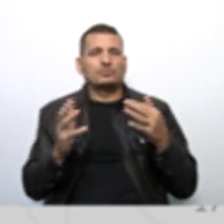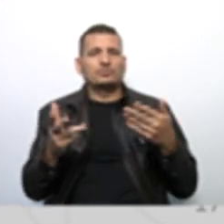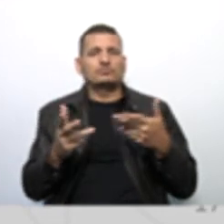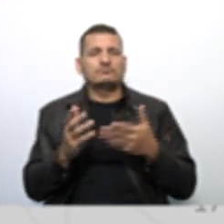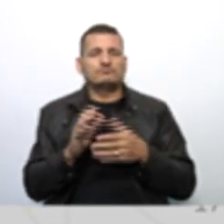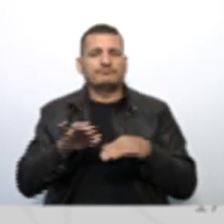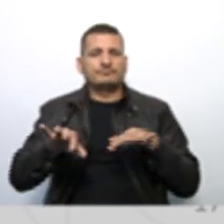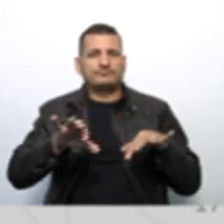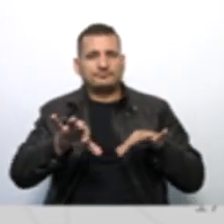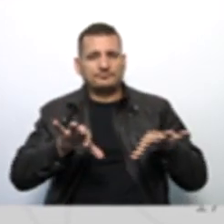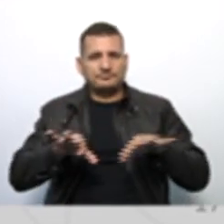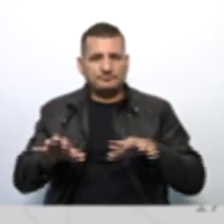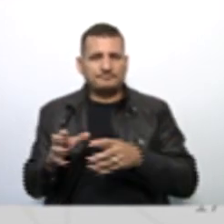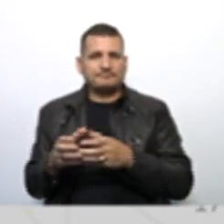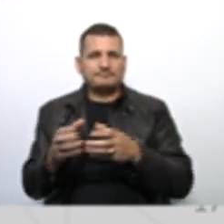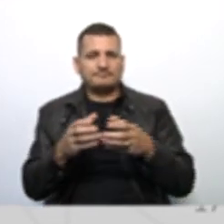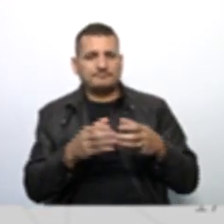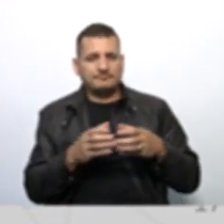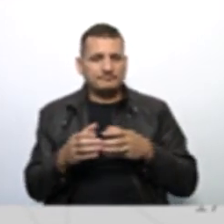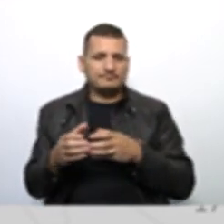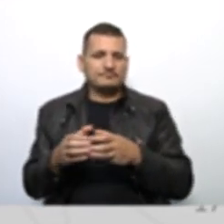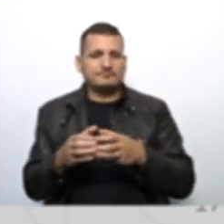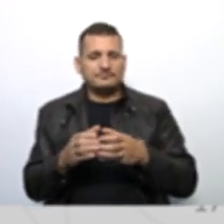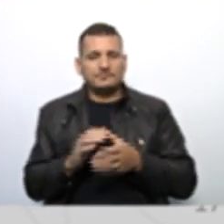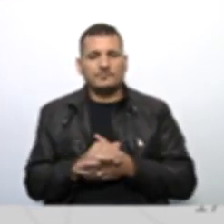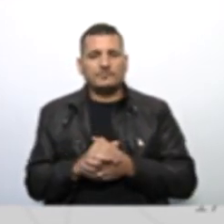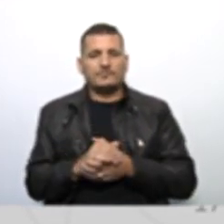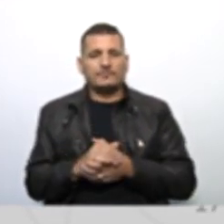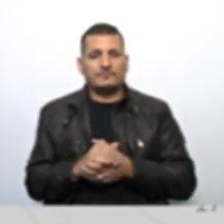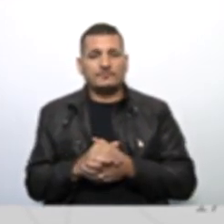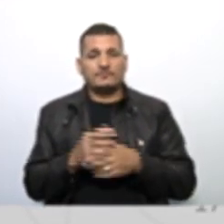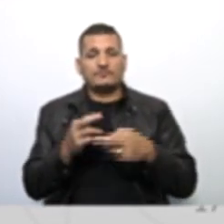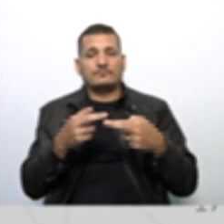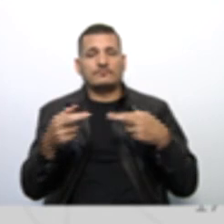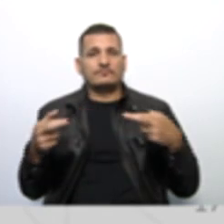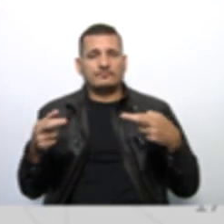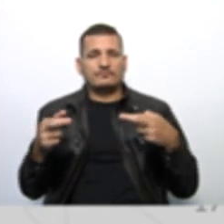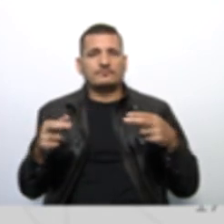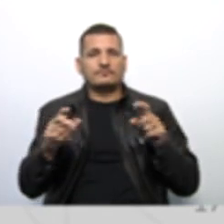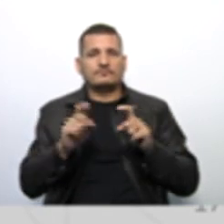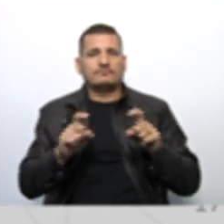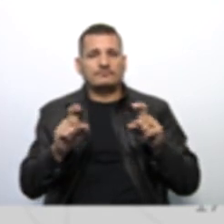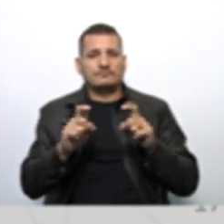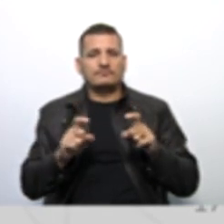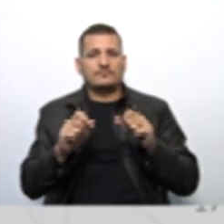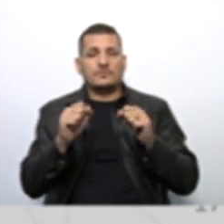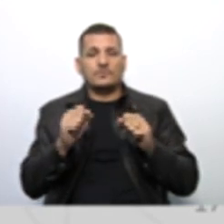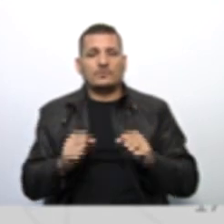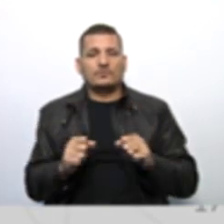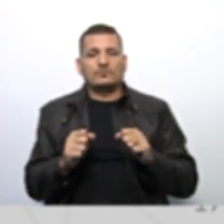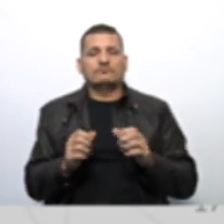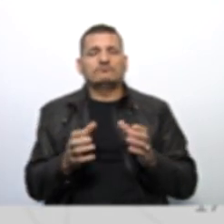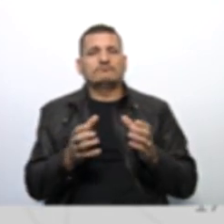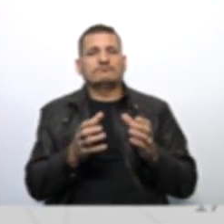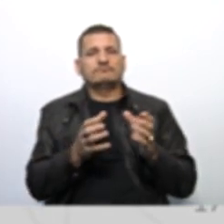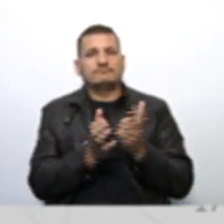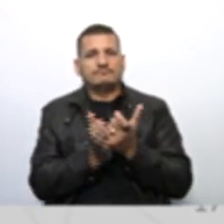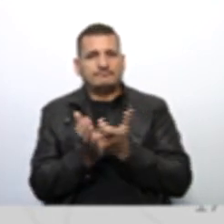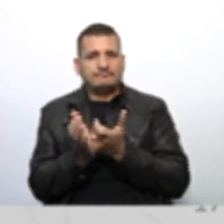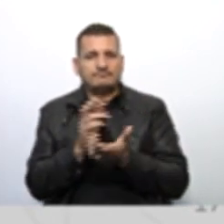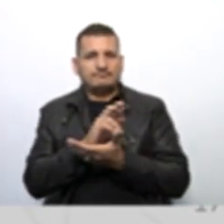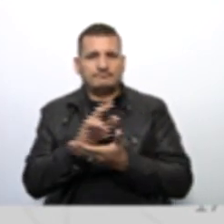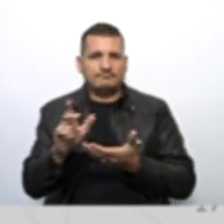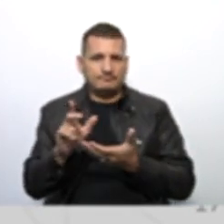ó, nossa classificação de rede de computadores. As redes de computadores podem ser classificadas de diversas